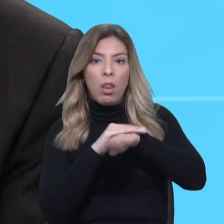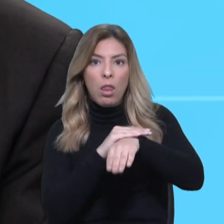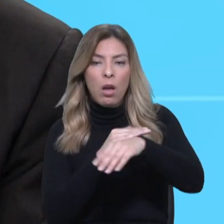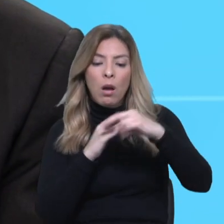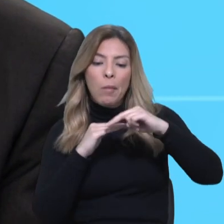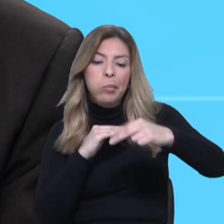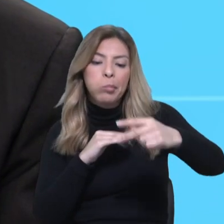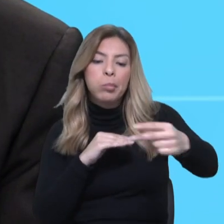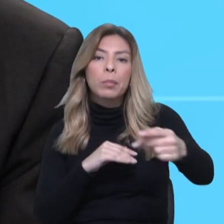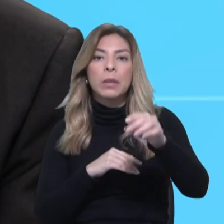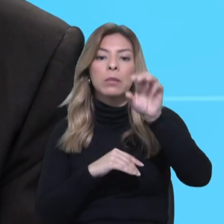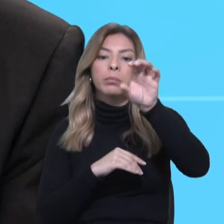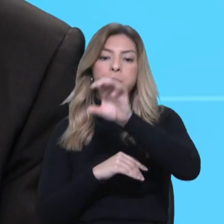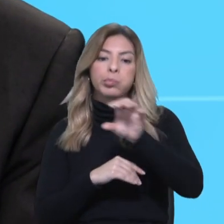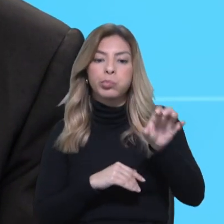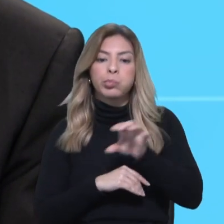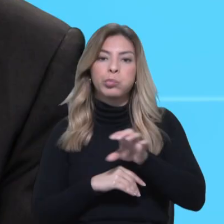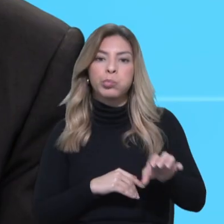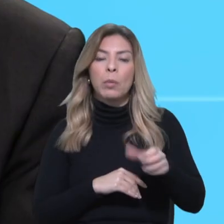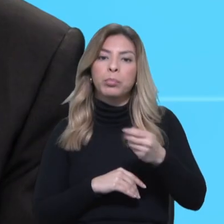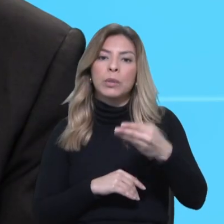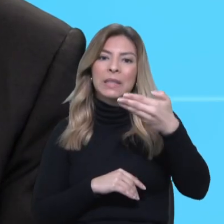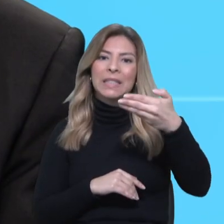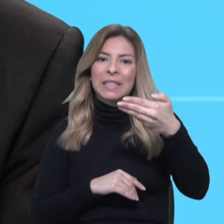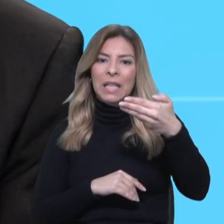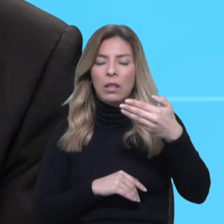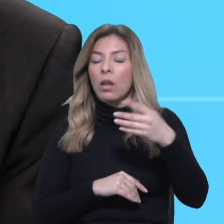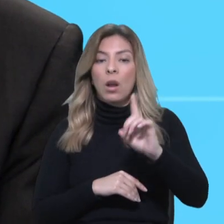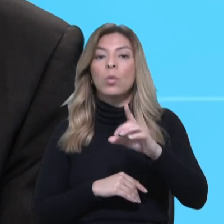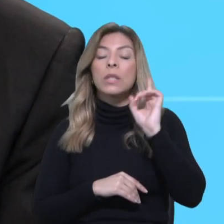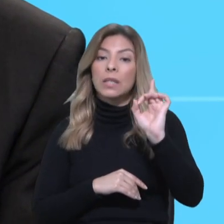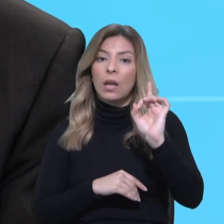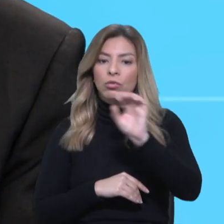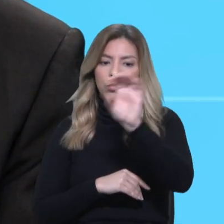7 imagens do Buda. Aliás, 6 imagens do Buda,